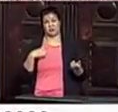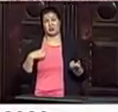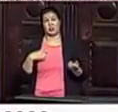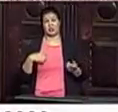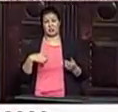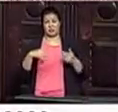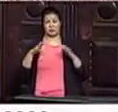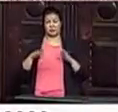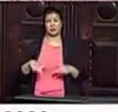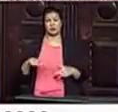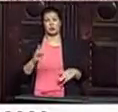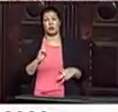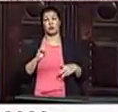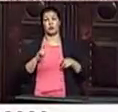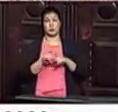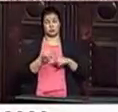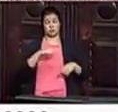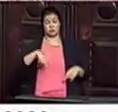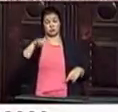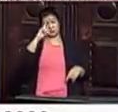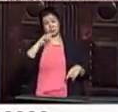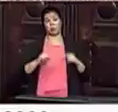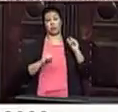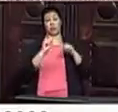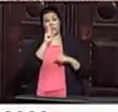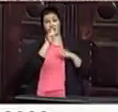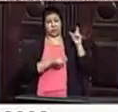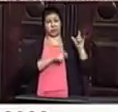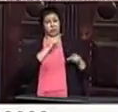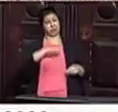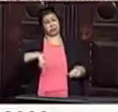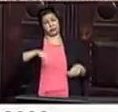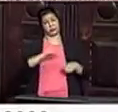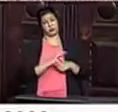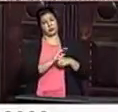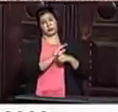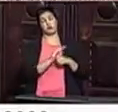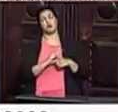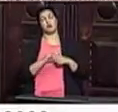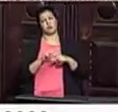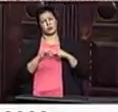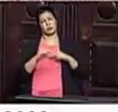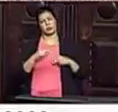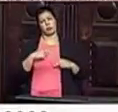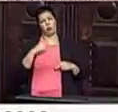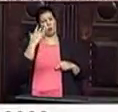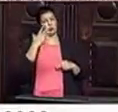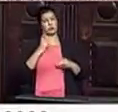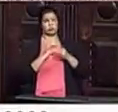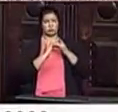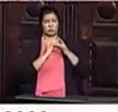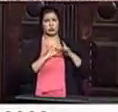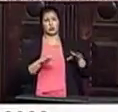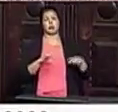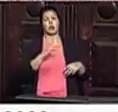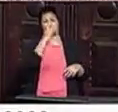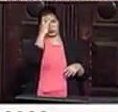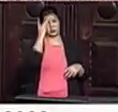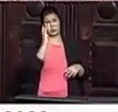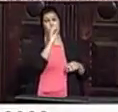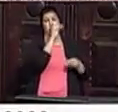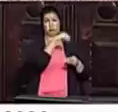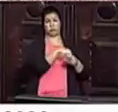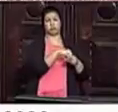apostando, a gente está apoiando. Portanto, o que fortalece mesmo os partidos hoje é que a gente deixa o eleitor escolher os partidos, as listas de